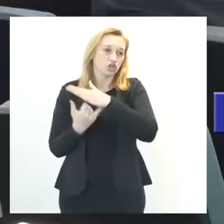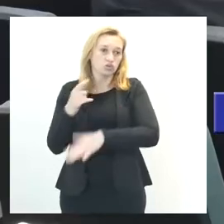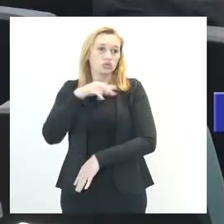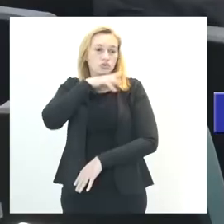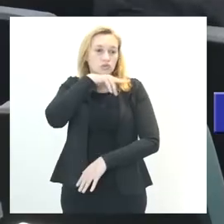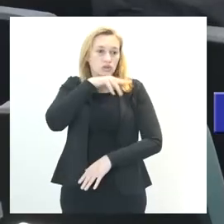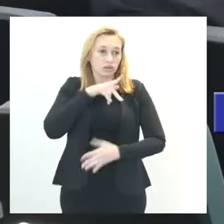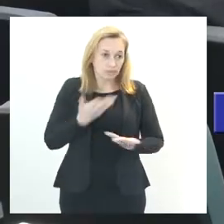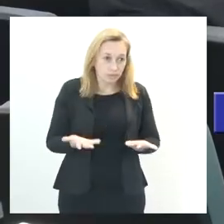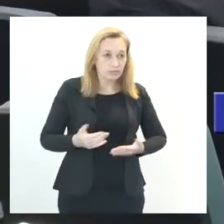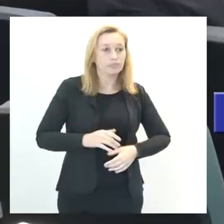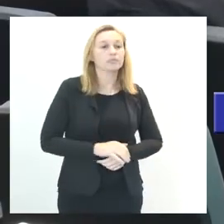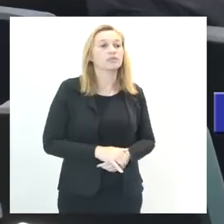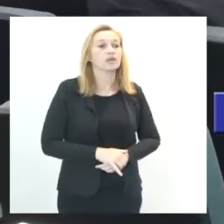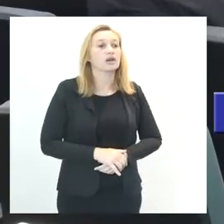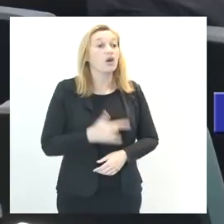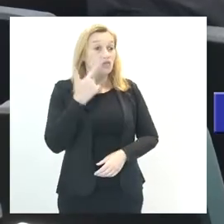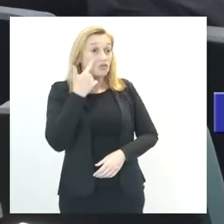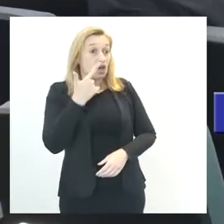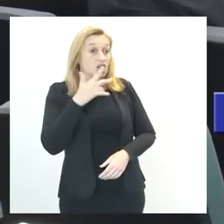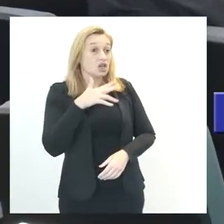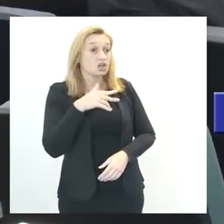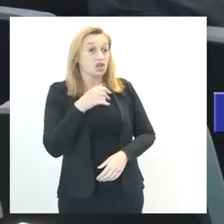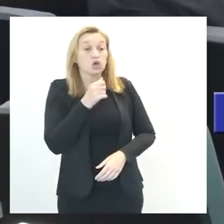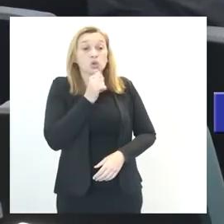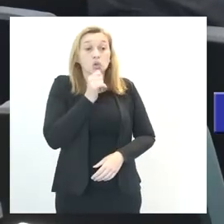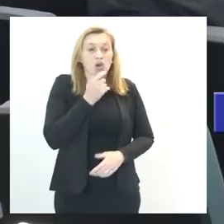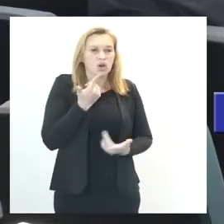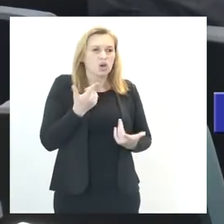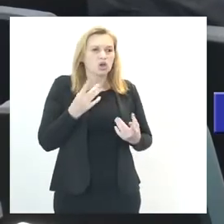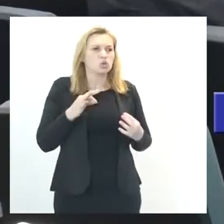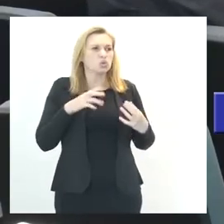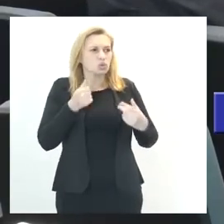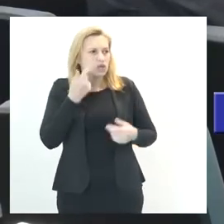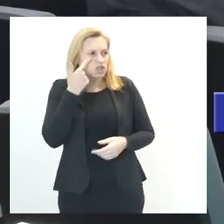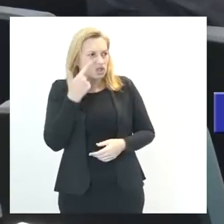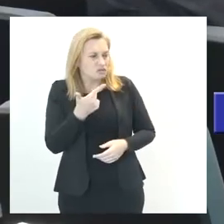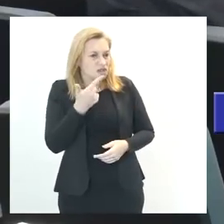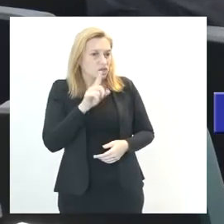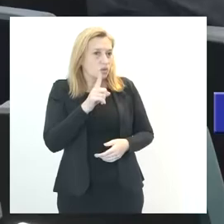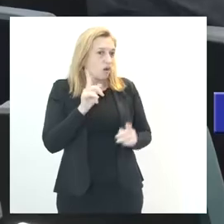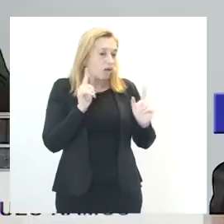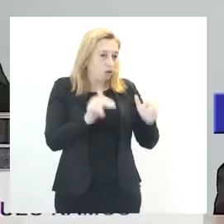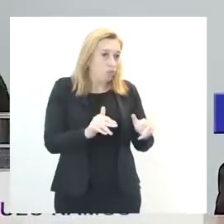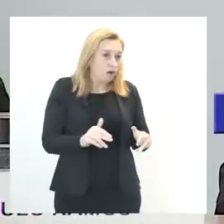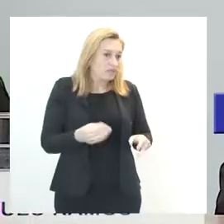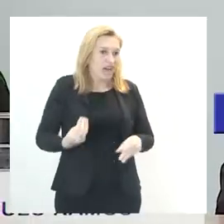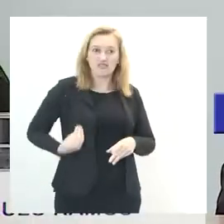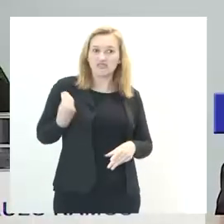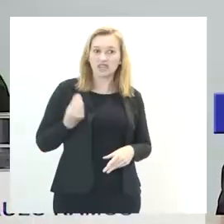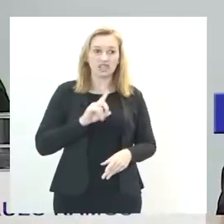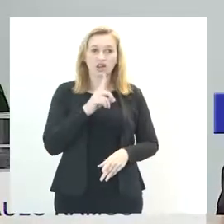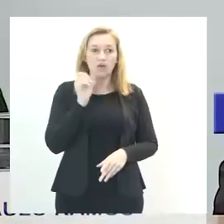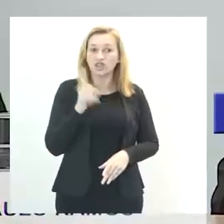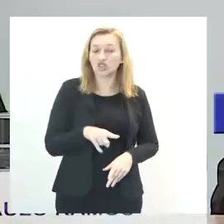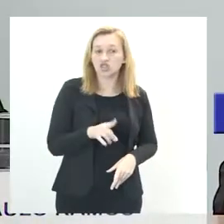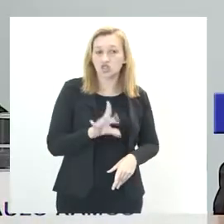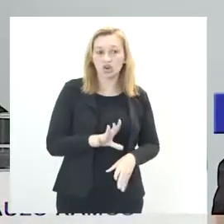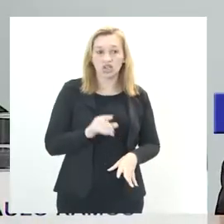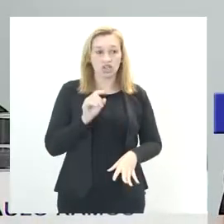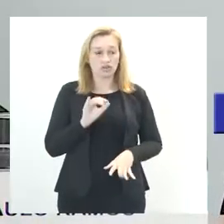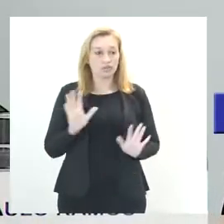fazer que nem tudo é que a gente ver a vida não é só isso que se ver